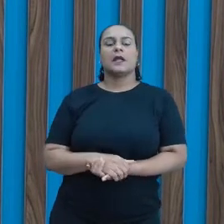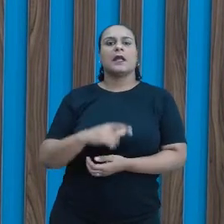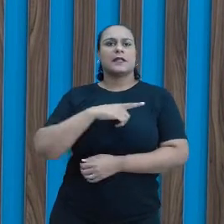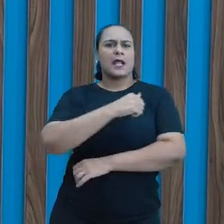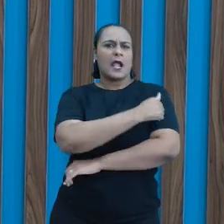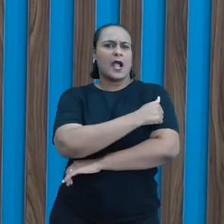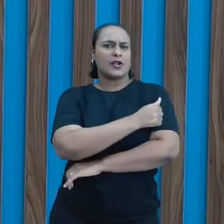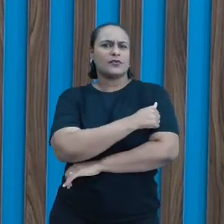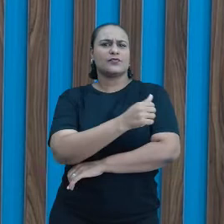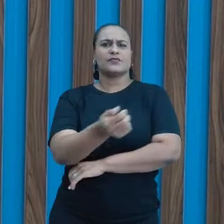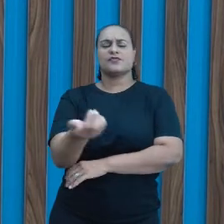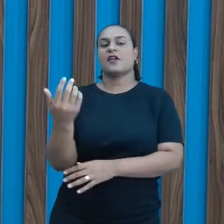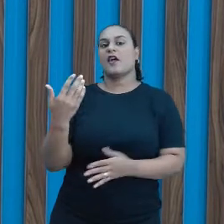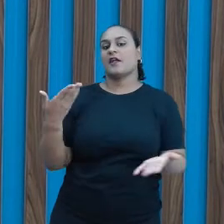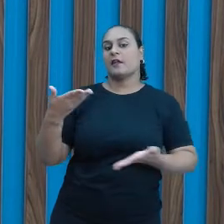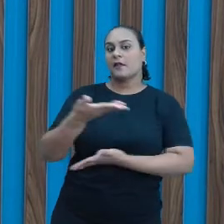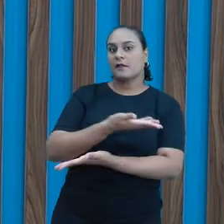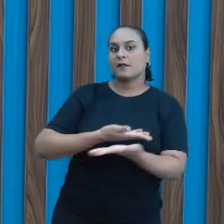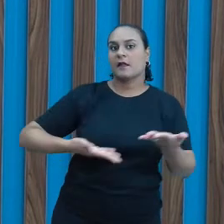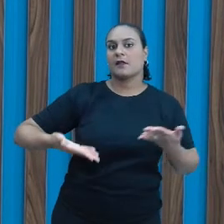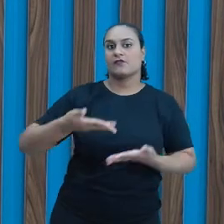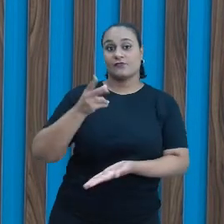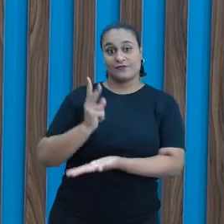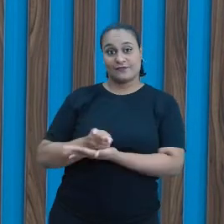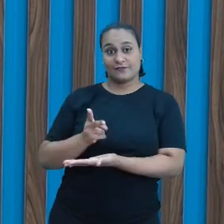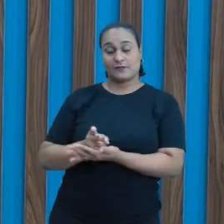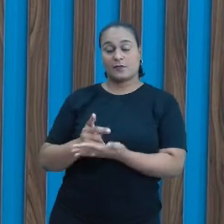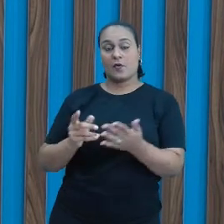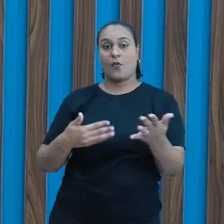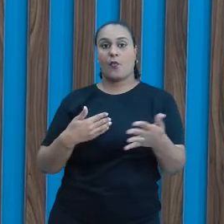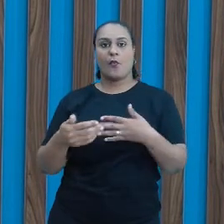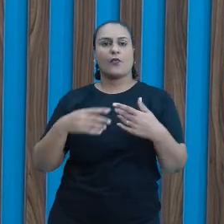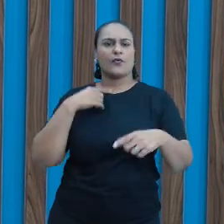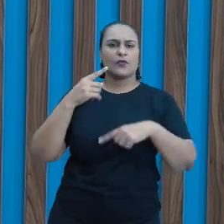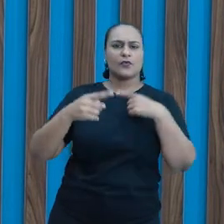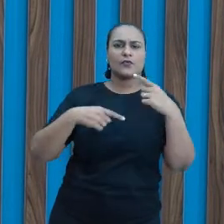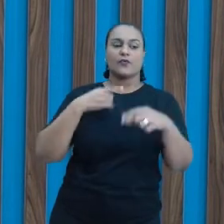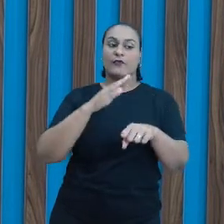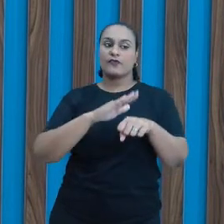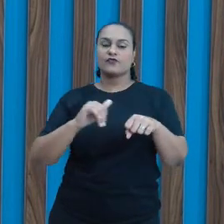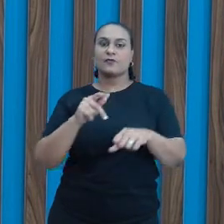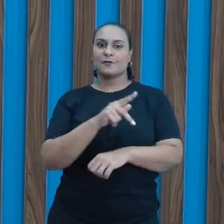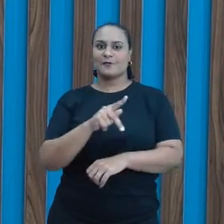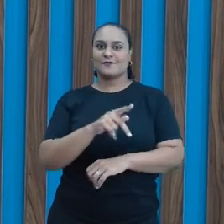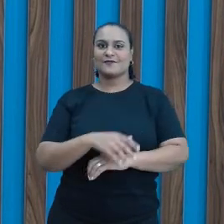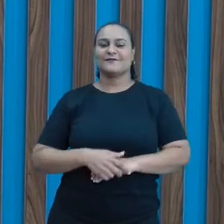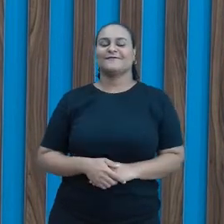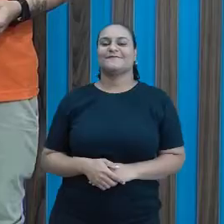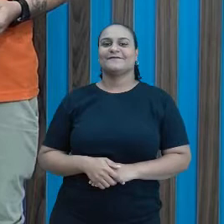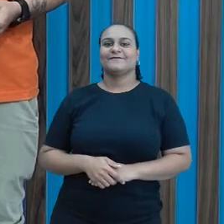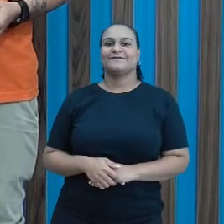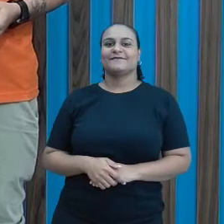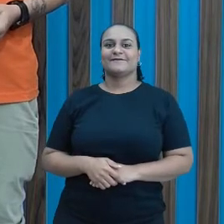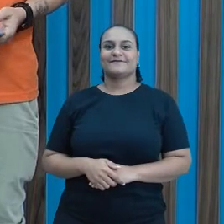gente, está ligada na aula e a gente vai dar continuidade. Qualquer dúvida, eu comento aqui com o Tiago, tá bom, pessoal? Vamos nessa.